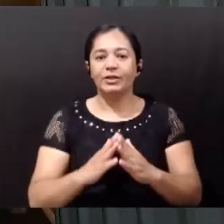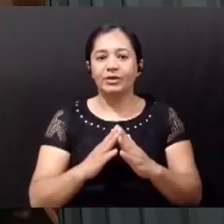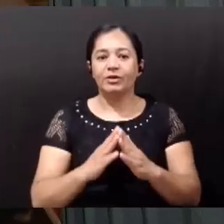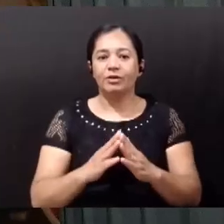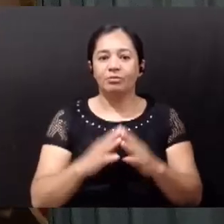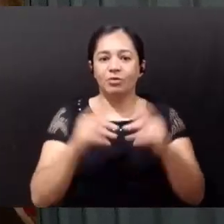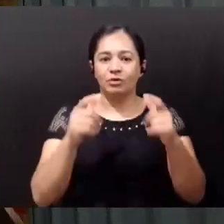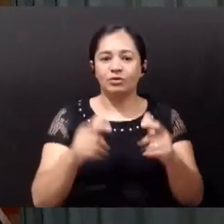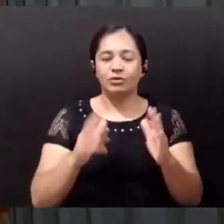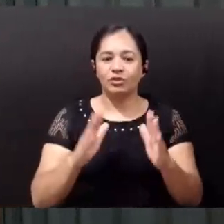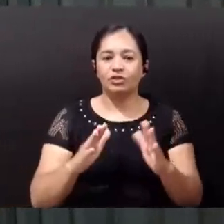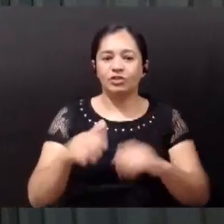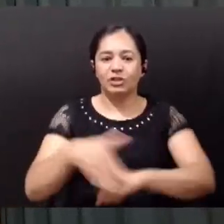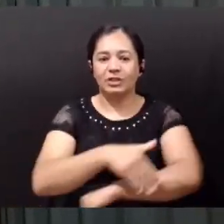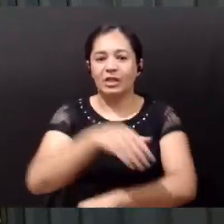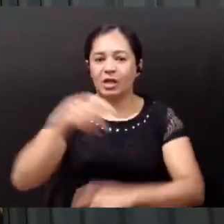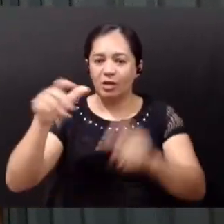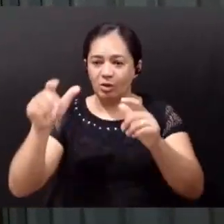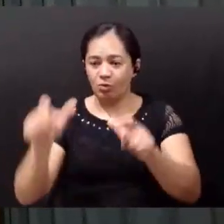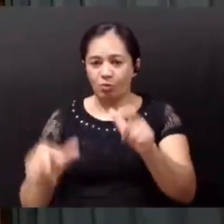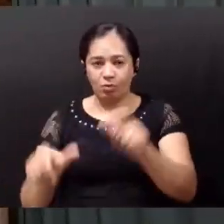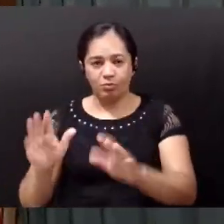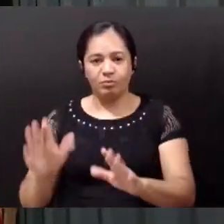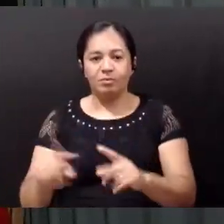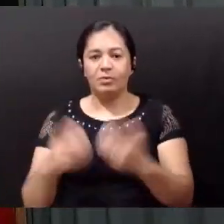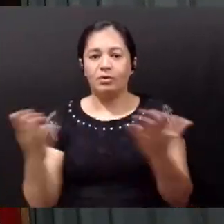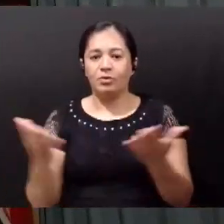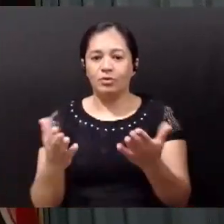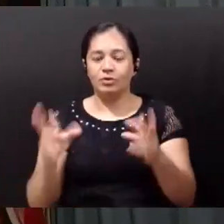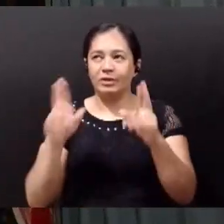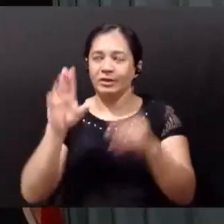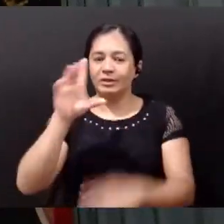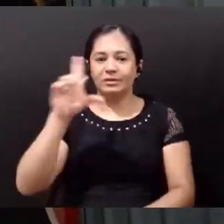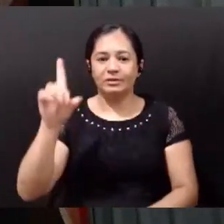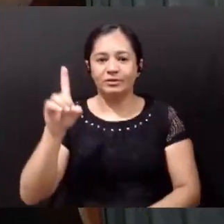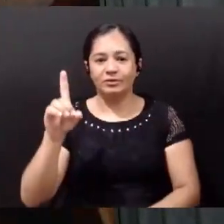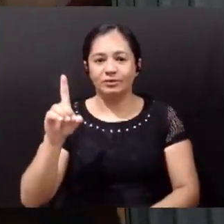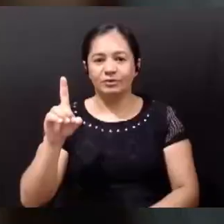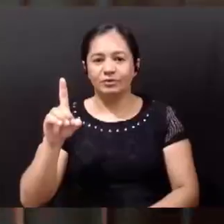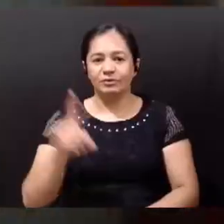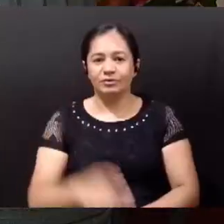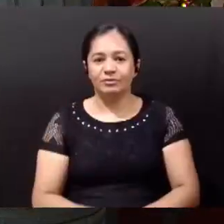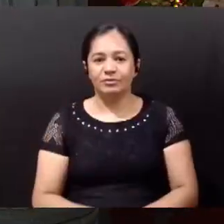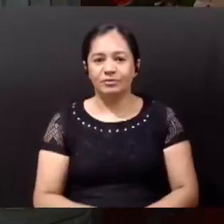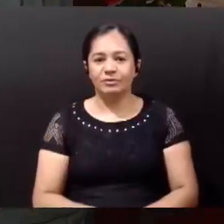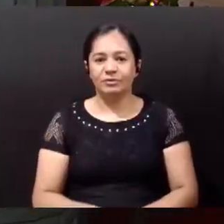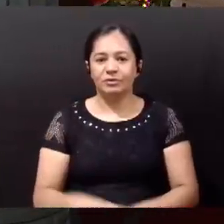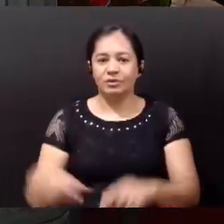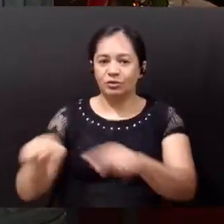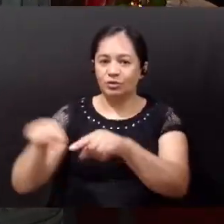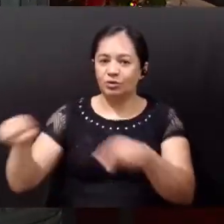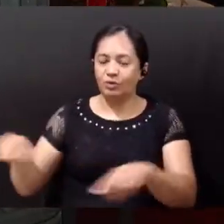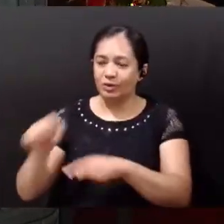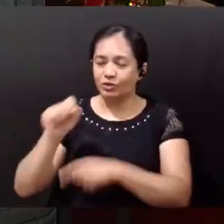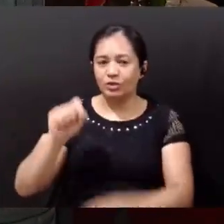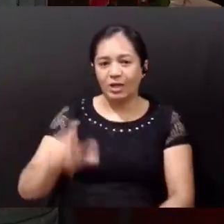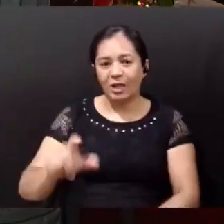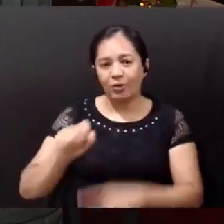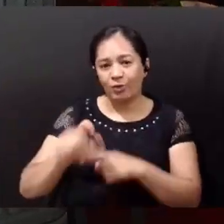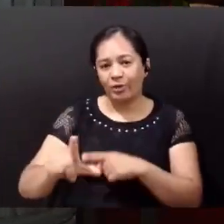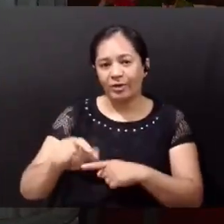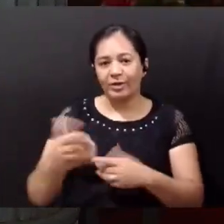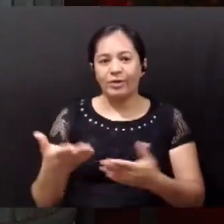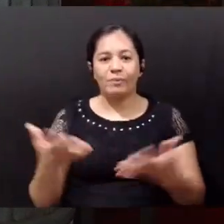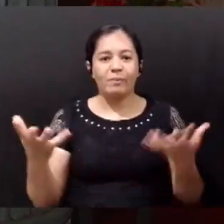de rua, mas hoje, graças a Deus, né, eu tô num quarto de aluguel. Eu achei maravilhoso, né, fiquei até